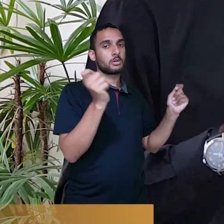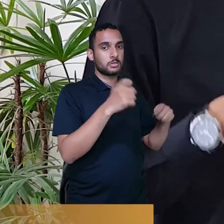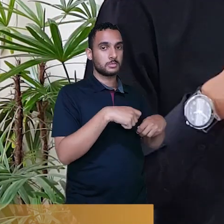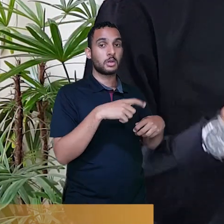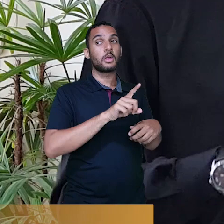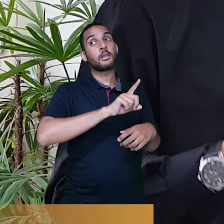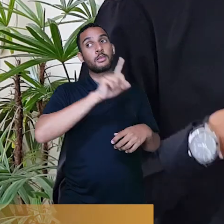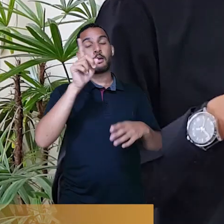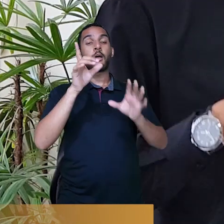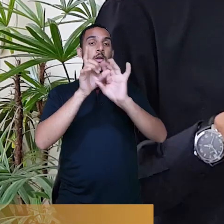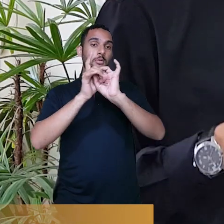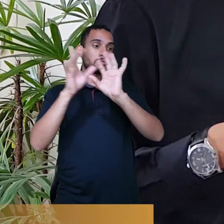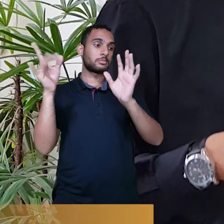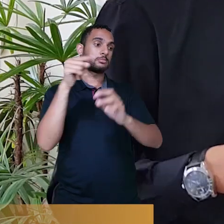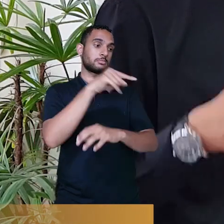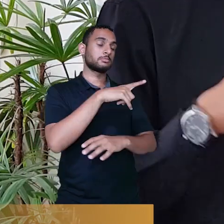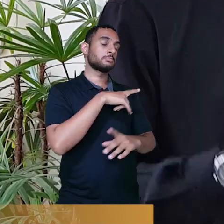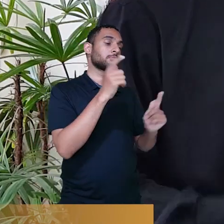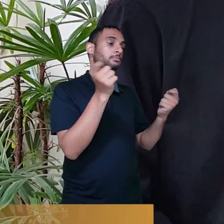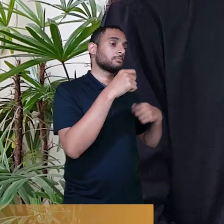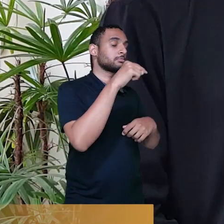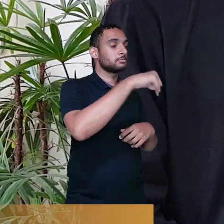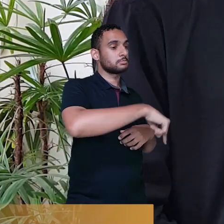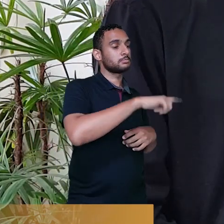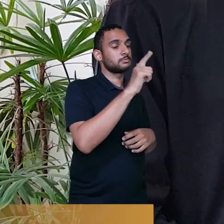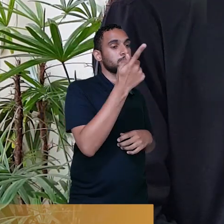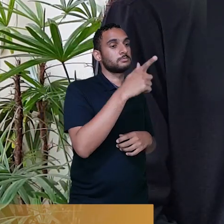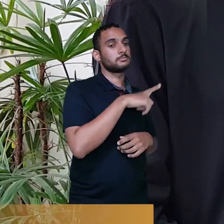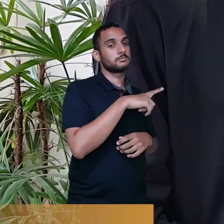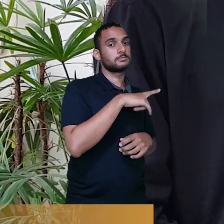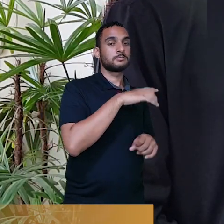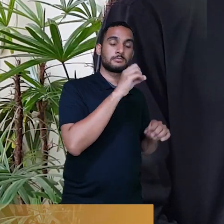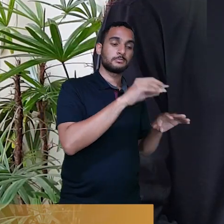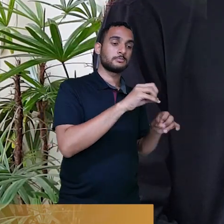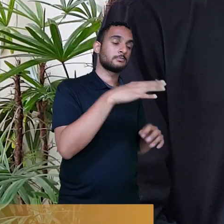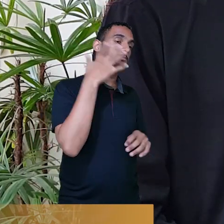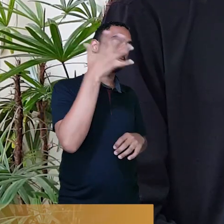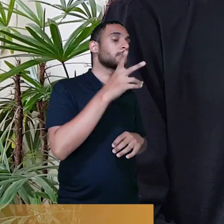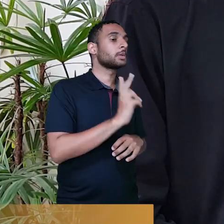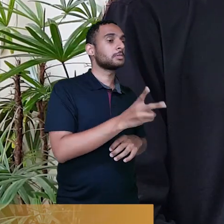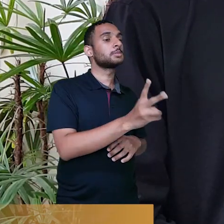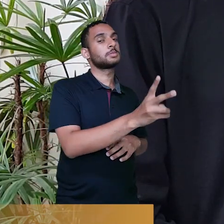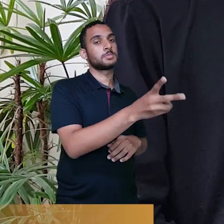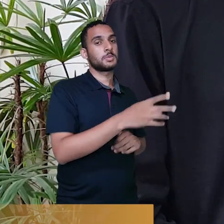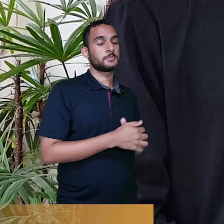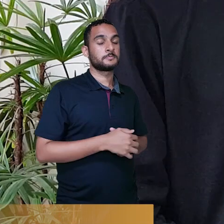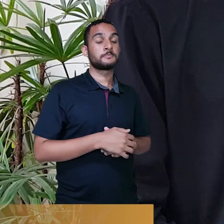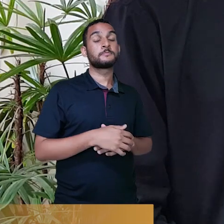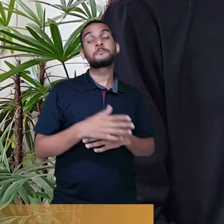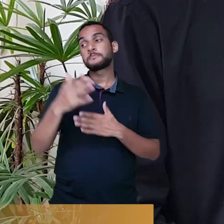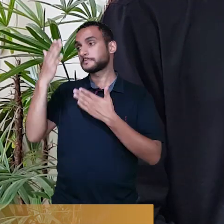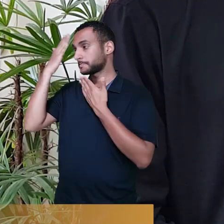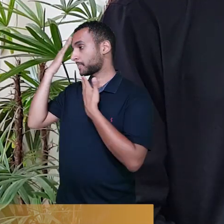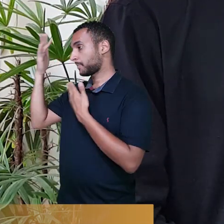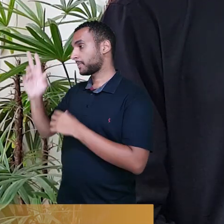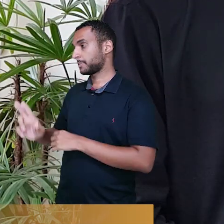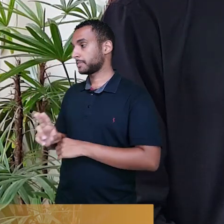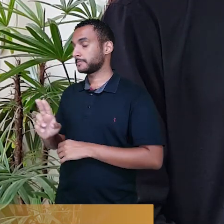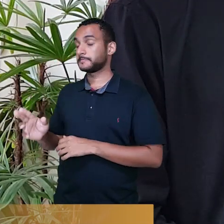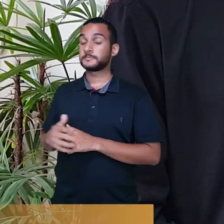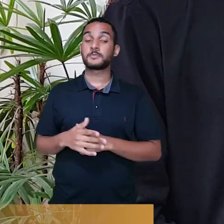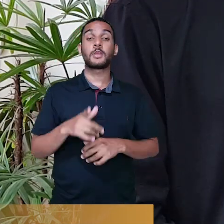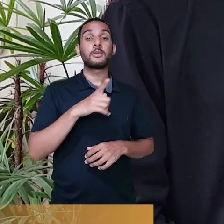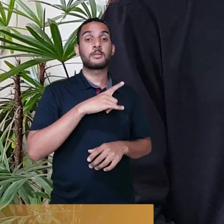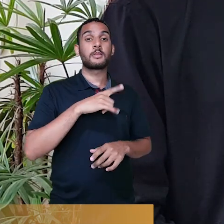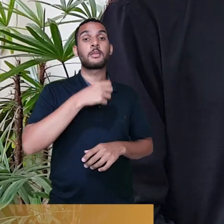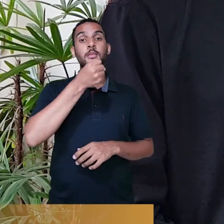aqui pessoas qualificadas e autorizadas por ele porque nós vamos e também em goiânia essa informação constantemente muito